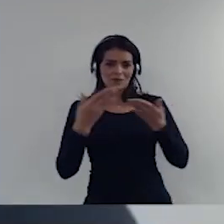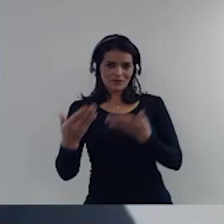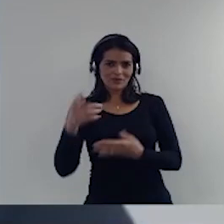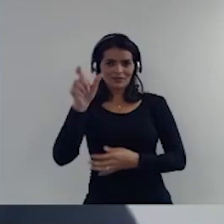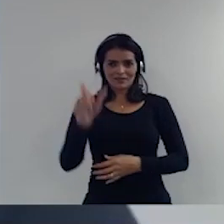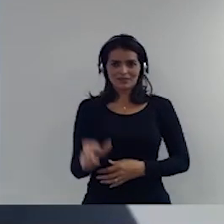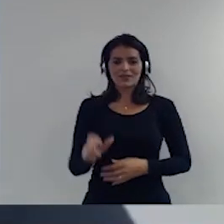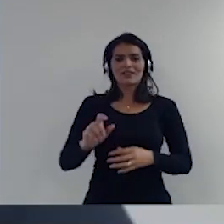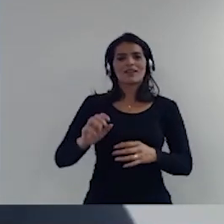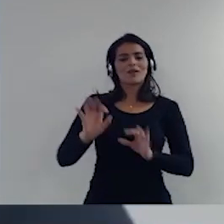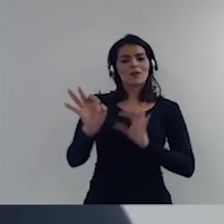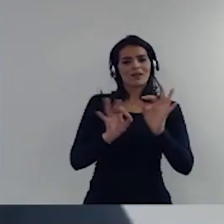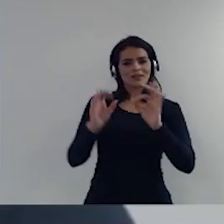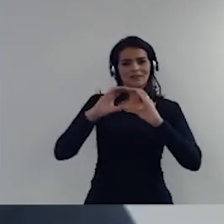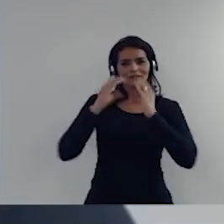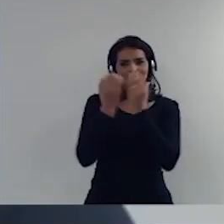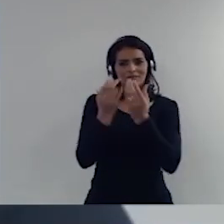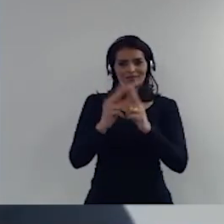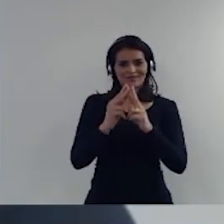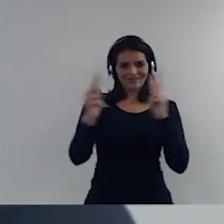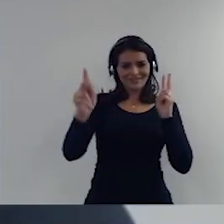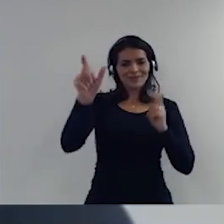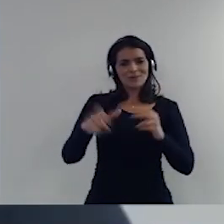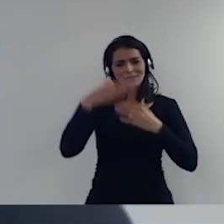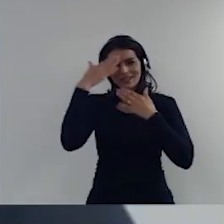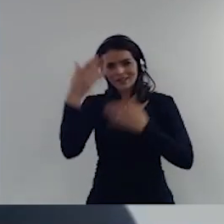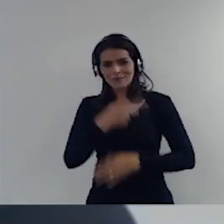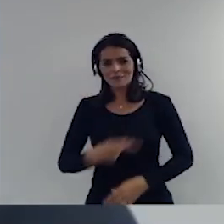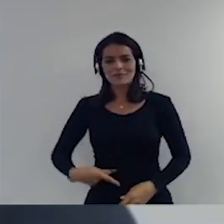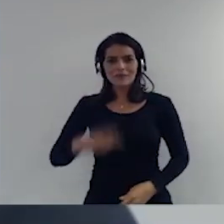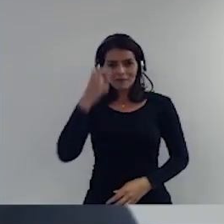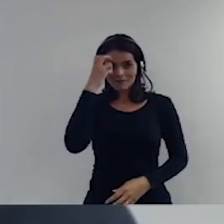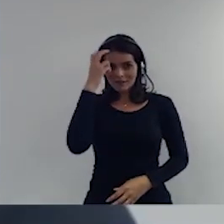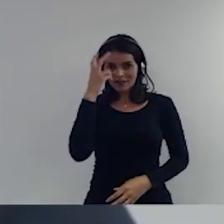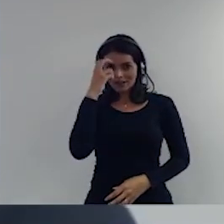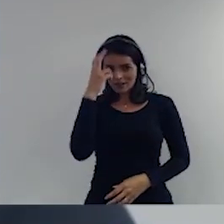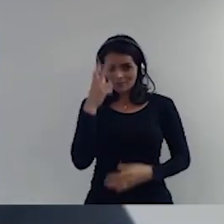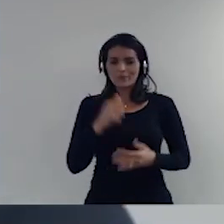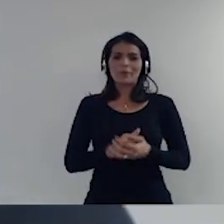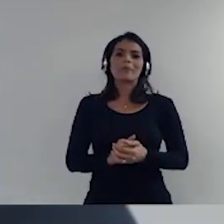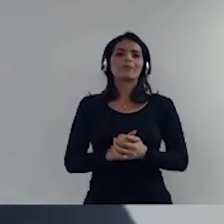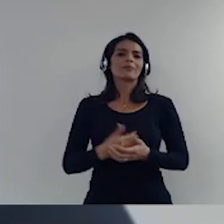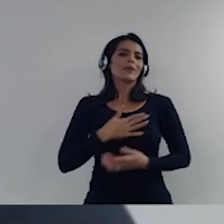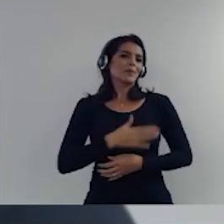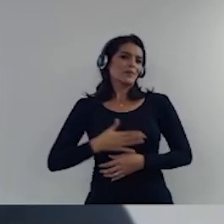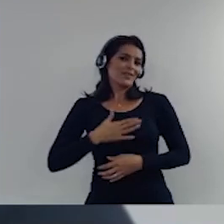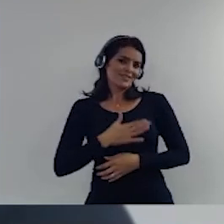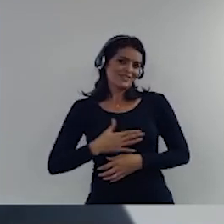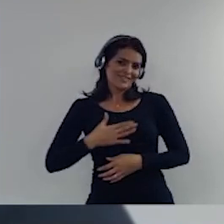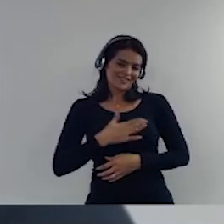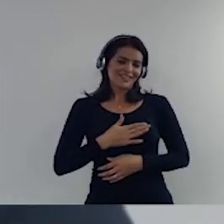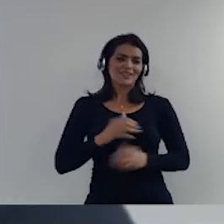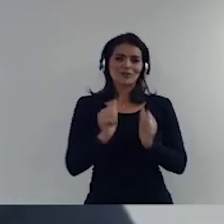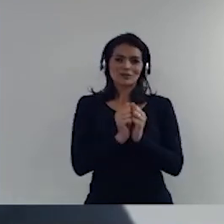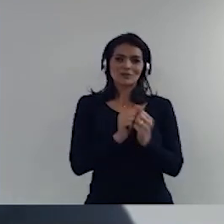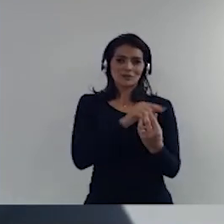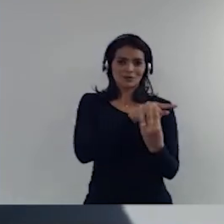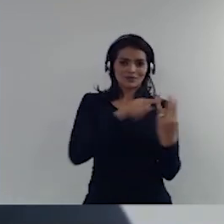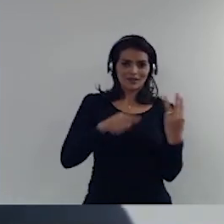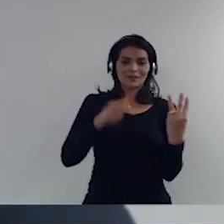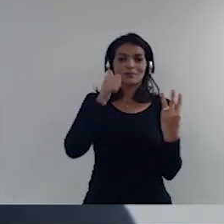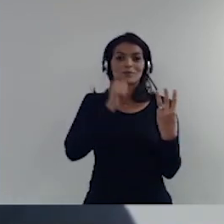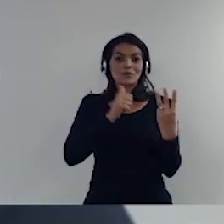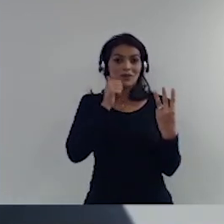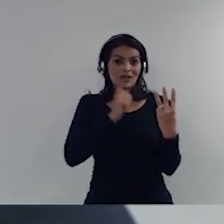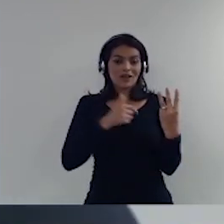pessoa e pelo evento, na pessoa do Dr. Felipe Santa Cruz, e é um prazer muito grande estar aqui ao lado de 3 mulheres